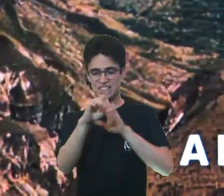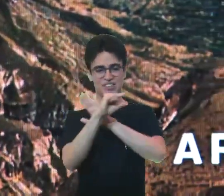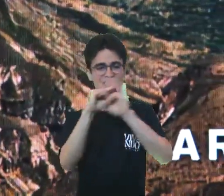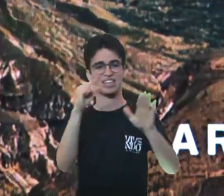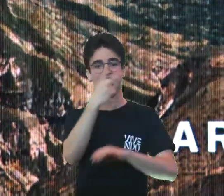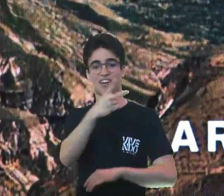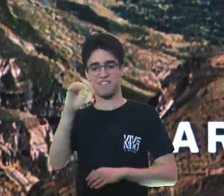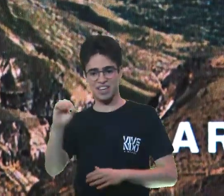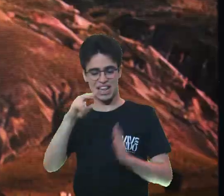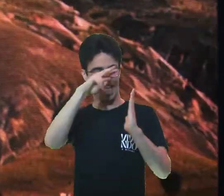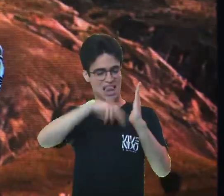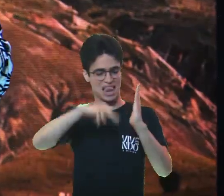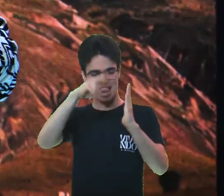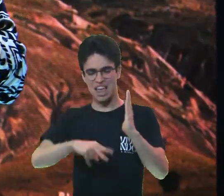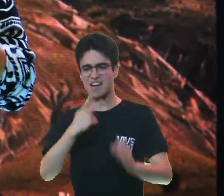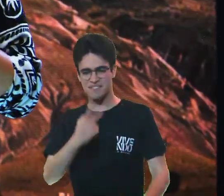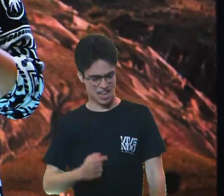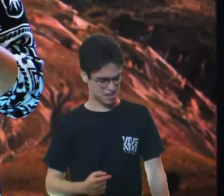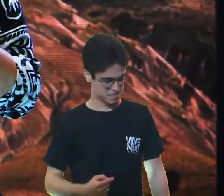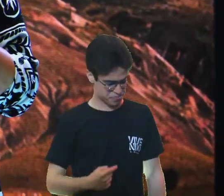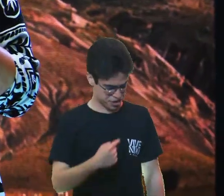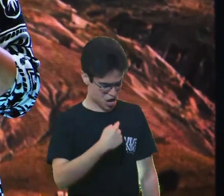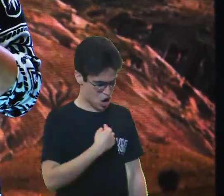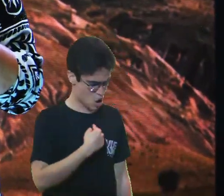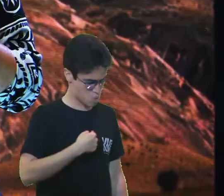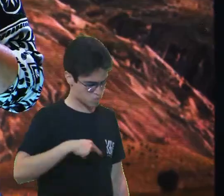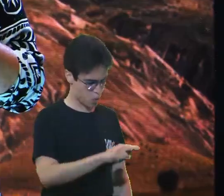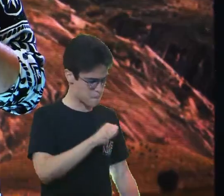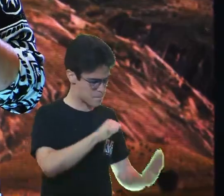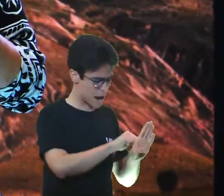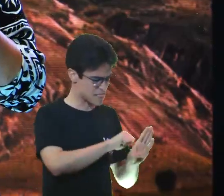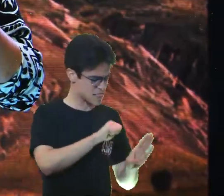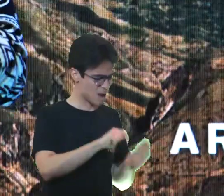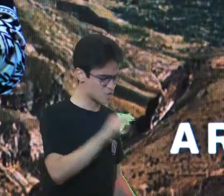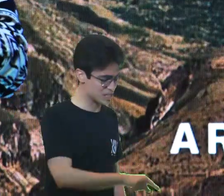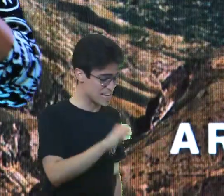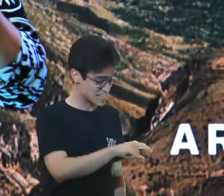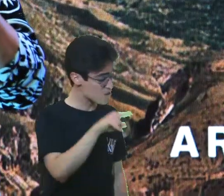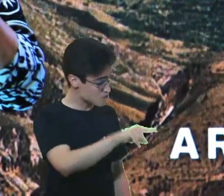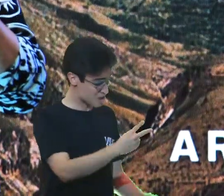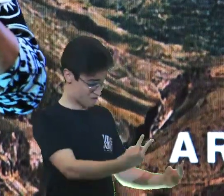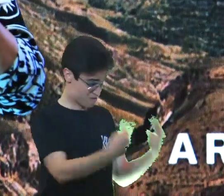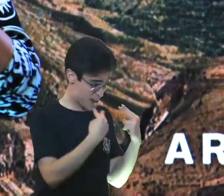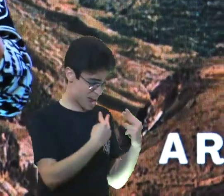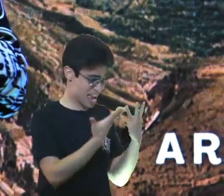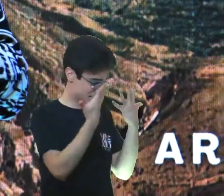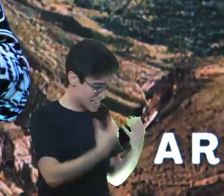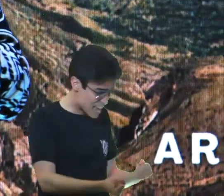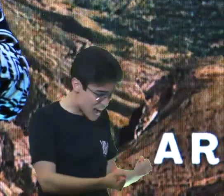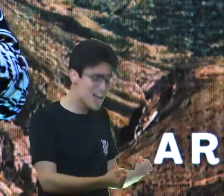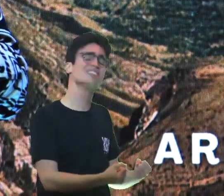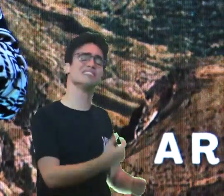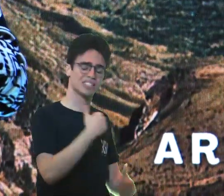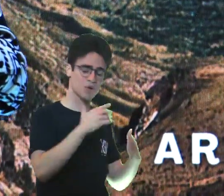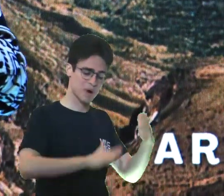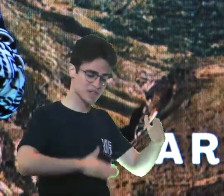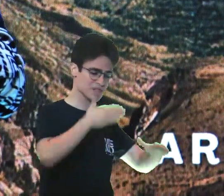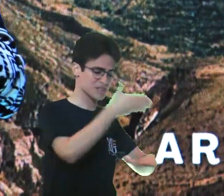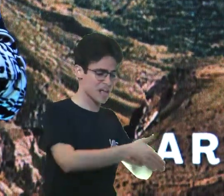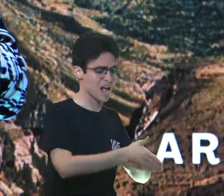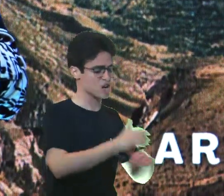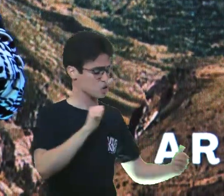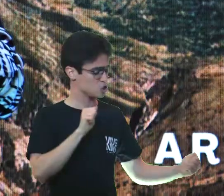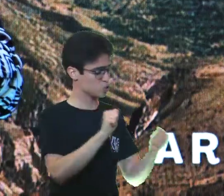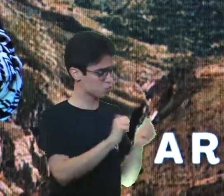20, ela lê: eis que estou à porta e bato. Se você ouvir e abrir, eu vou entrar,